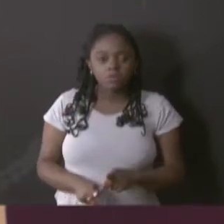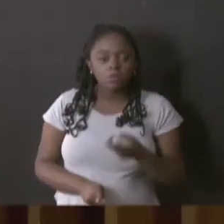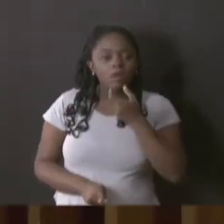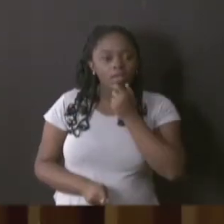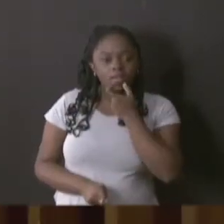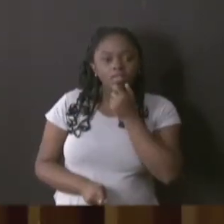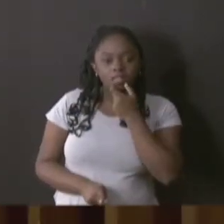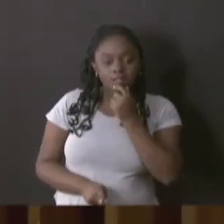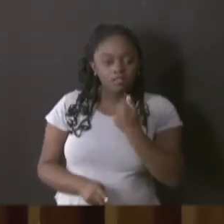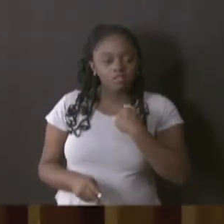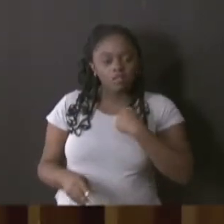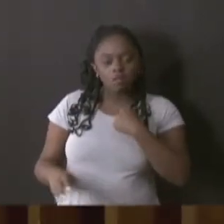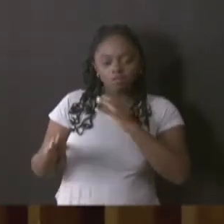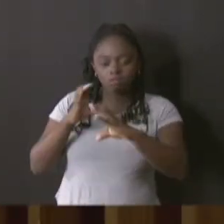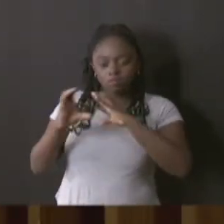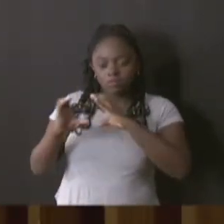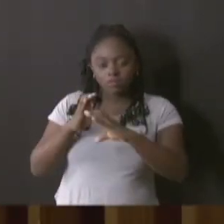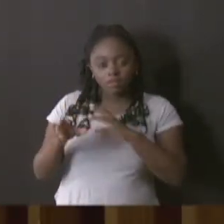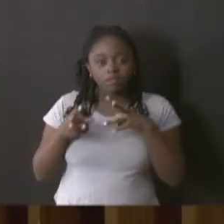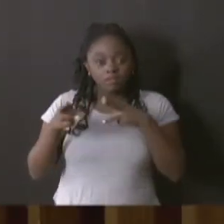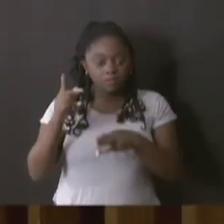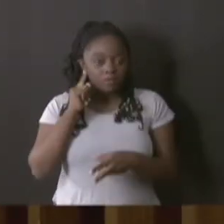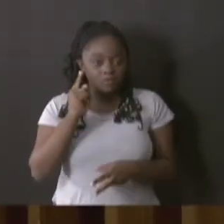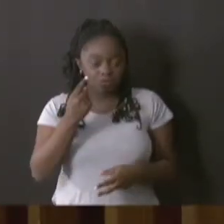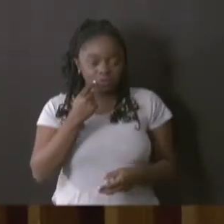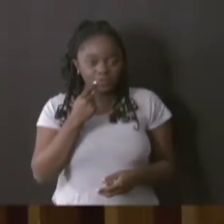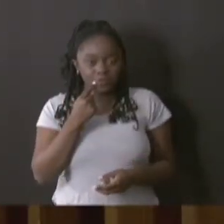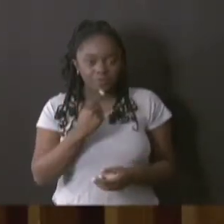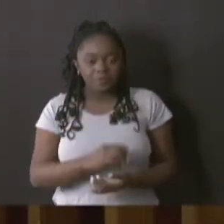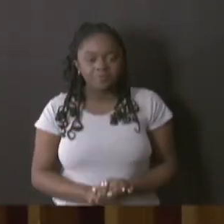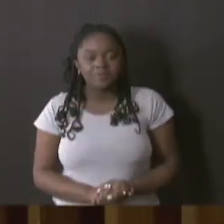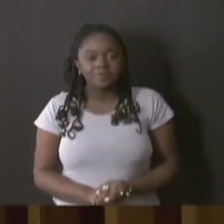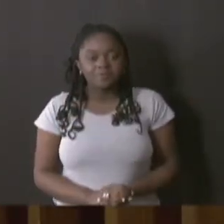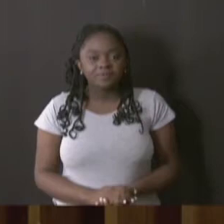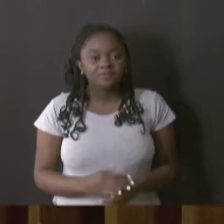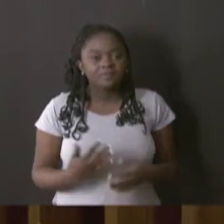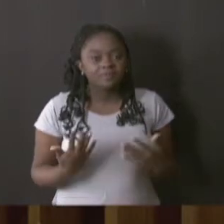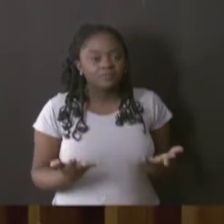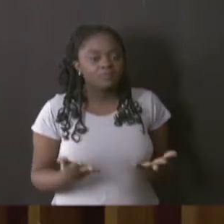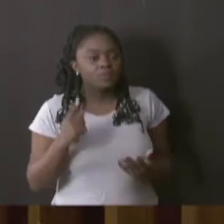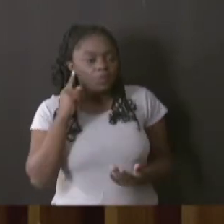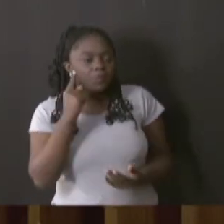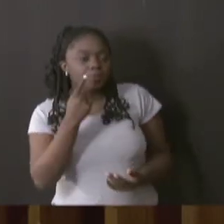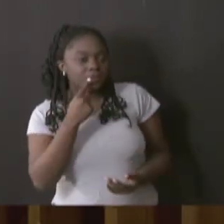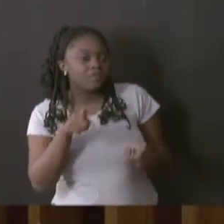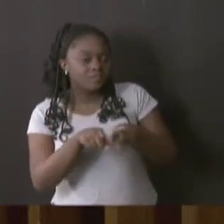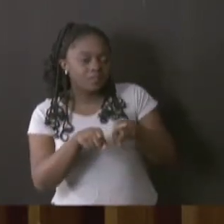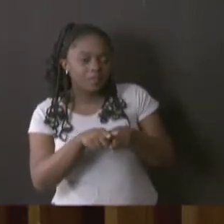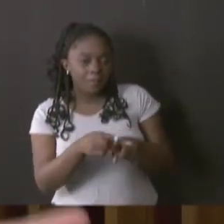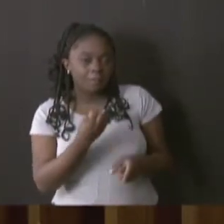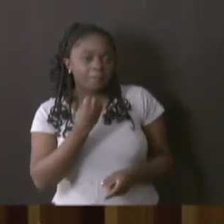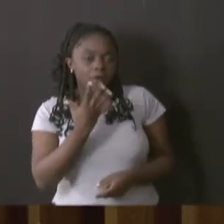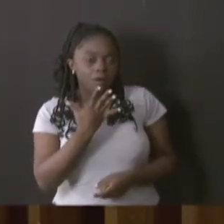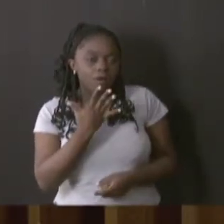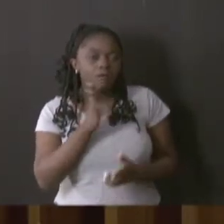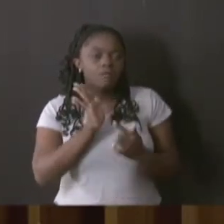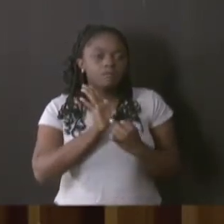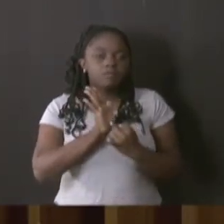para o surdo deve ser muito mais confortável poder falar... Eu não sei se o termo é falar, se